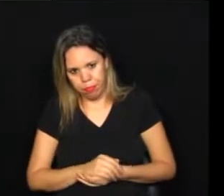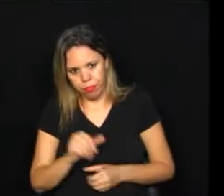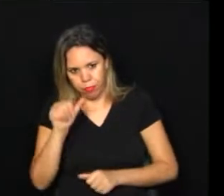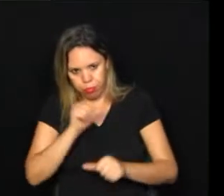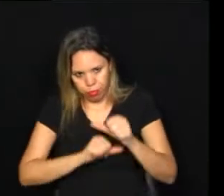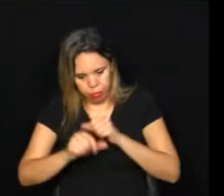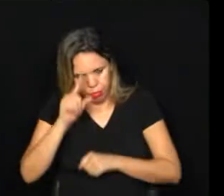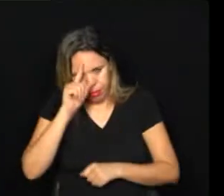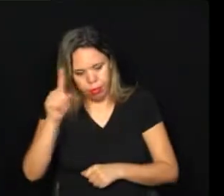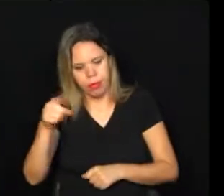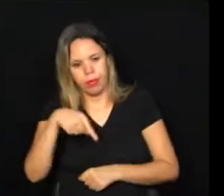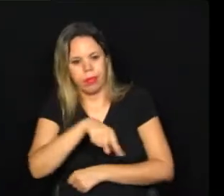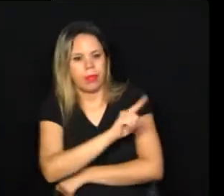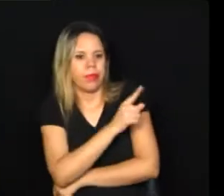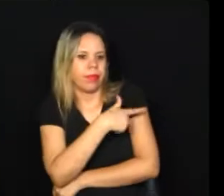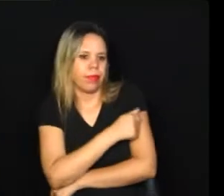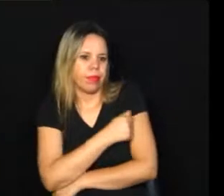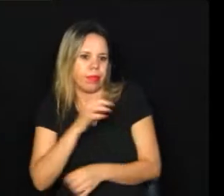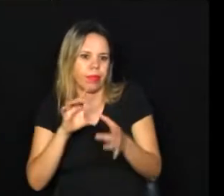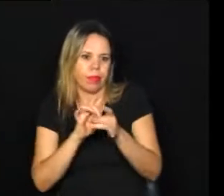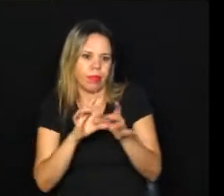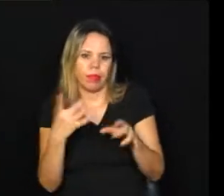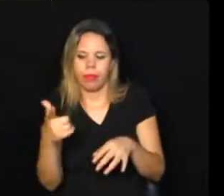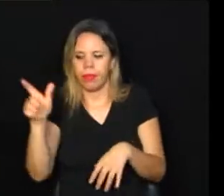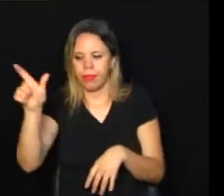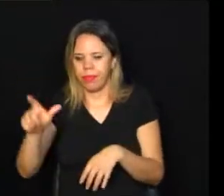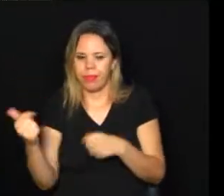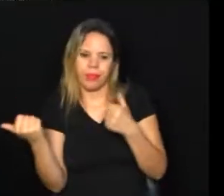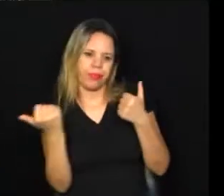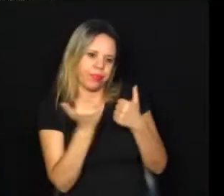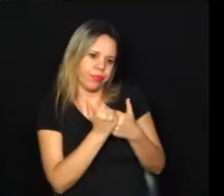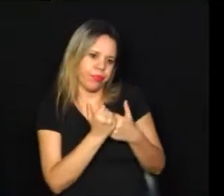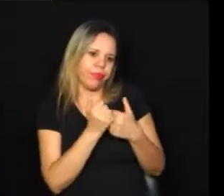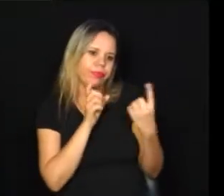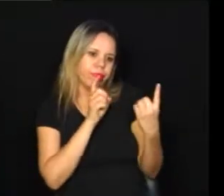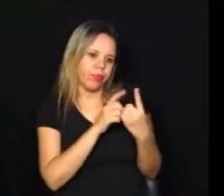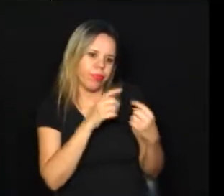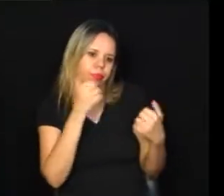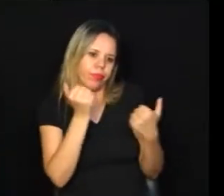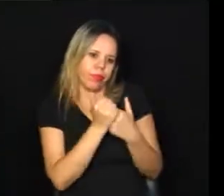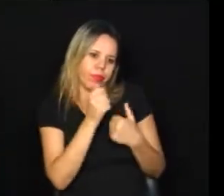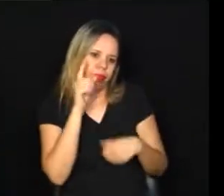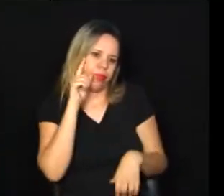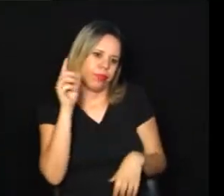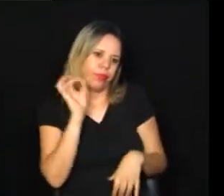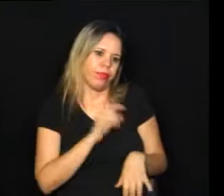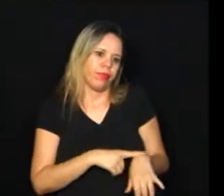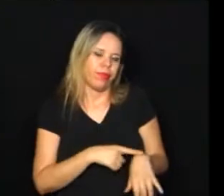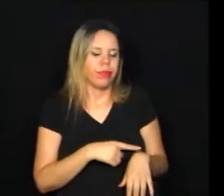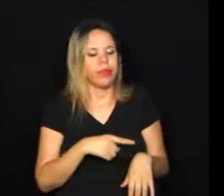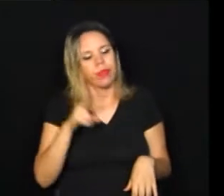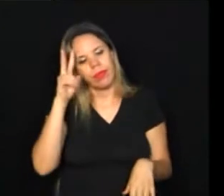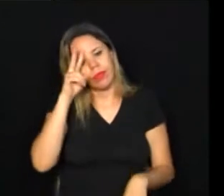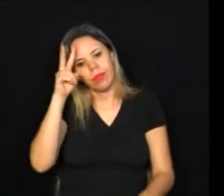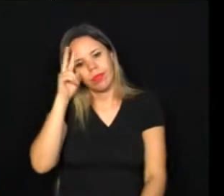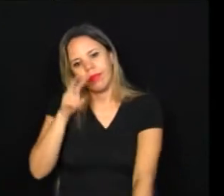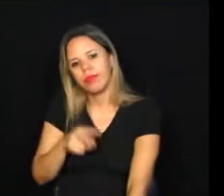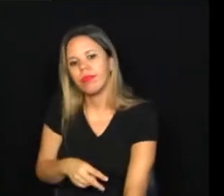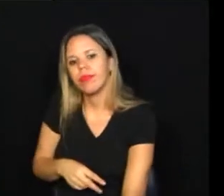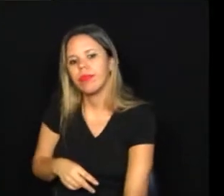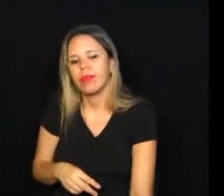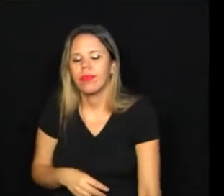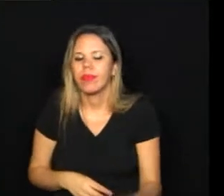remanejem a data. Com isso, libera a data para outras pessoas que poderiam ser atendidas nesse dia. Lembrando que,